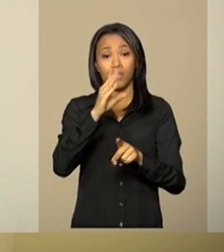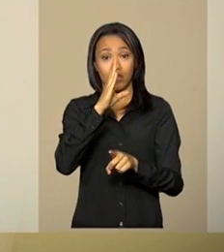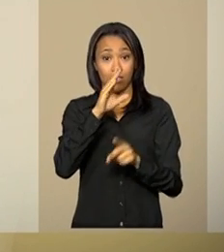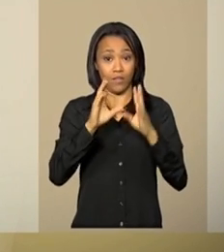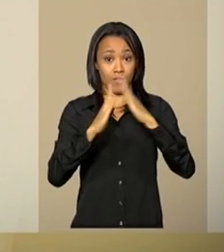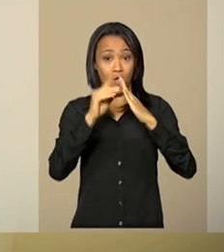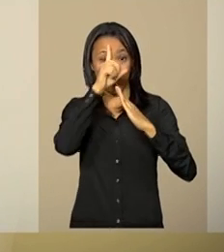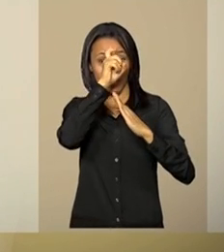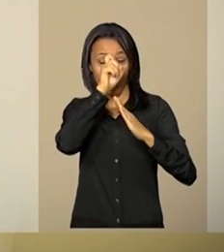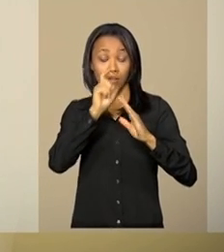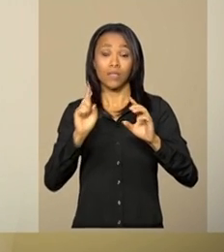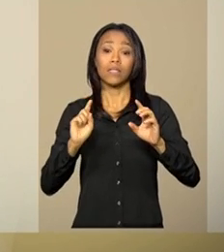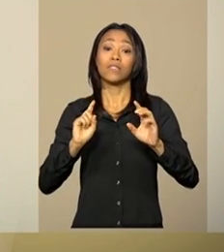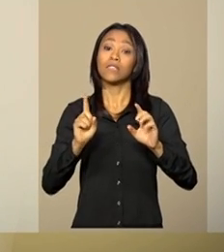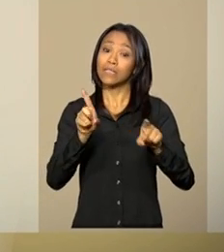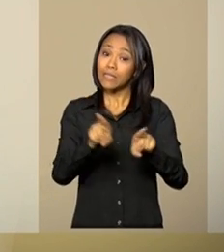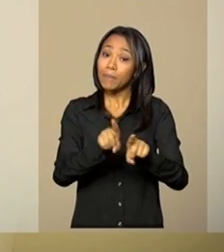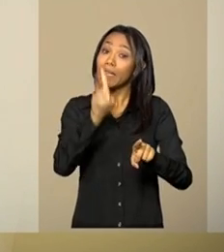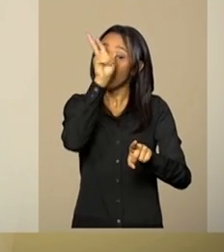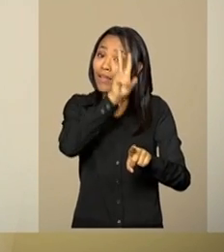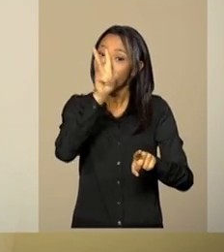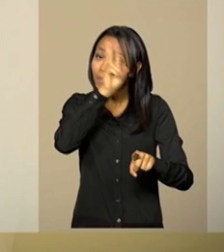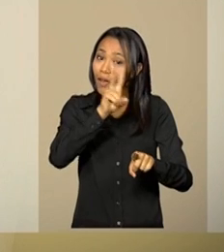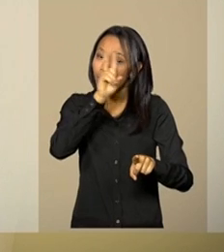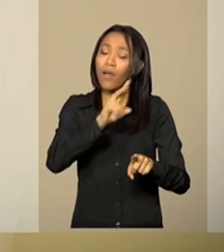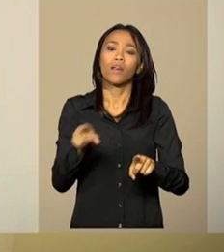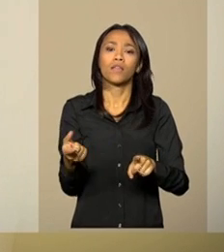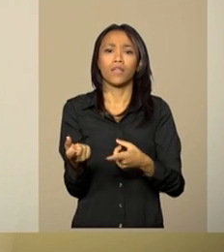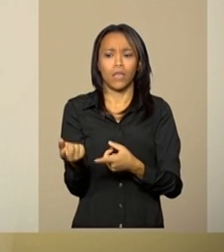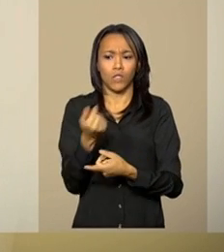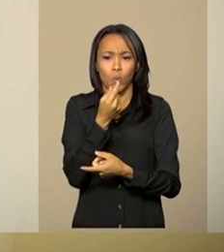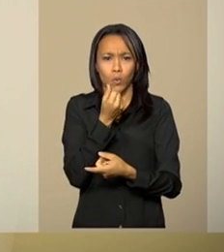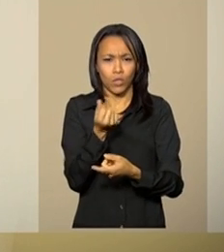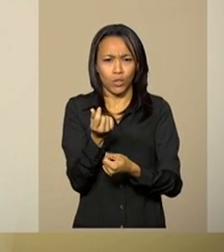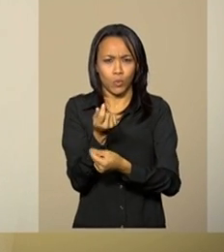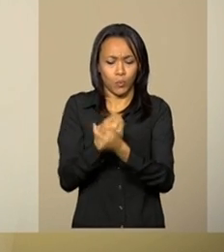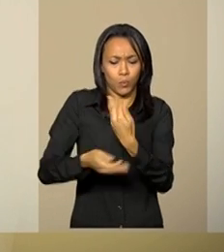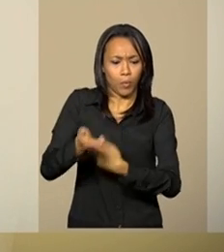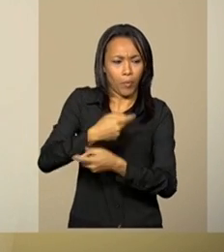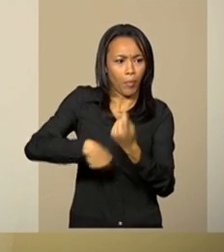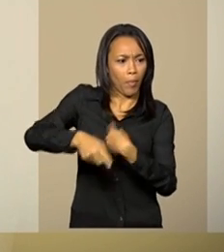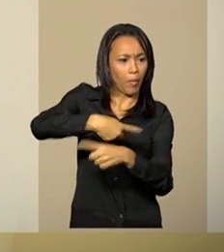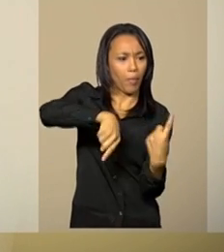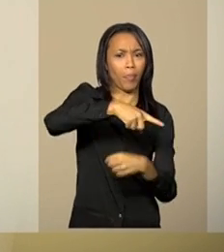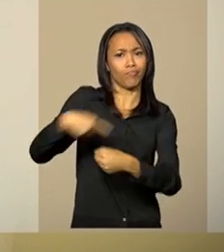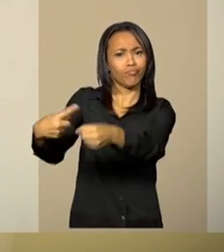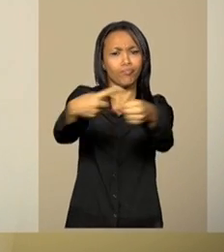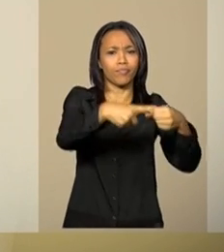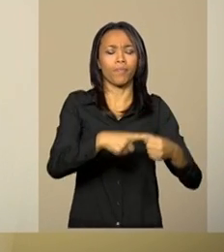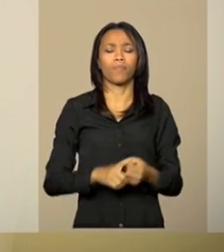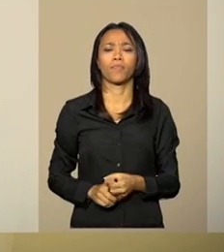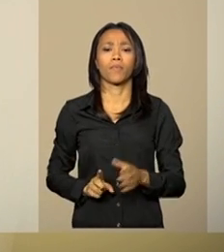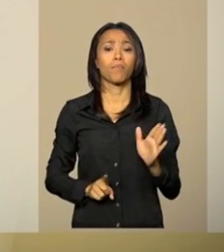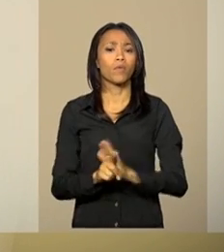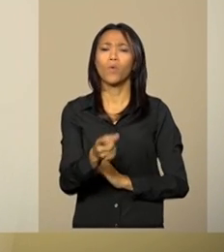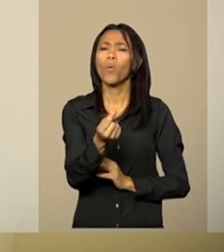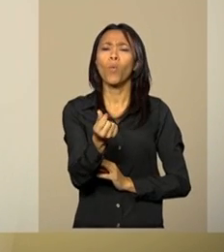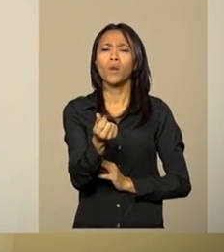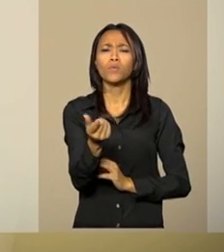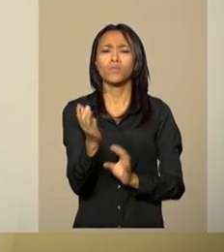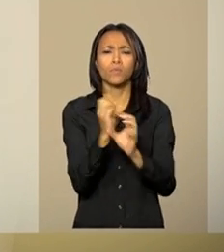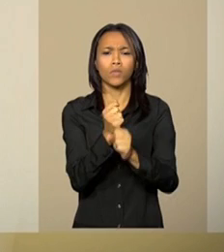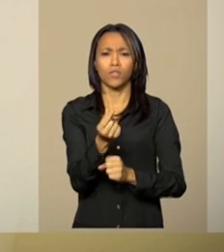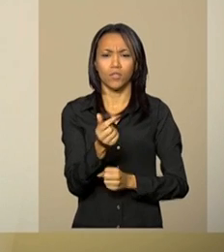E, finalmente, vamos lembrar, eles movimentam a economia dos pequenos municípios. Quanto dinheiro tem para esses programas, Presidenta?